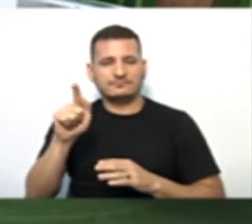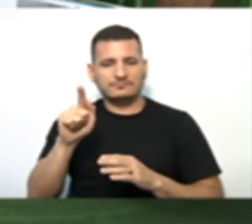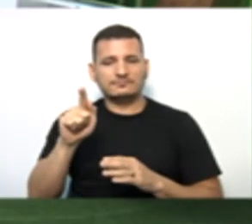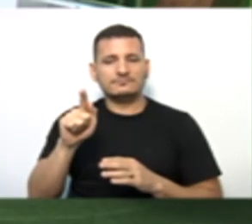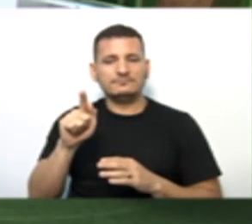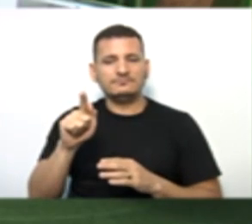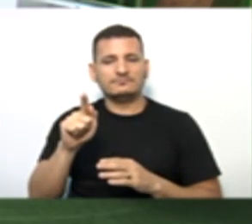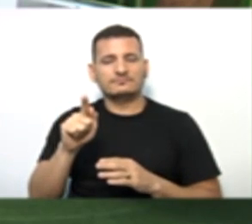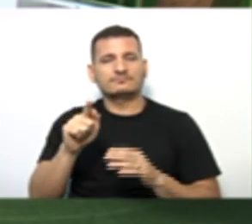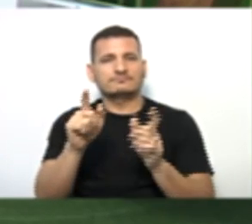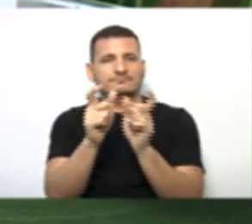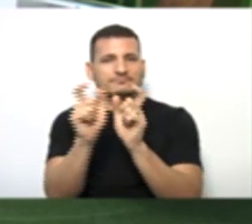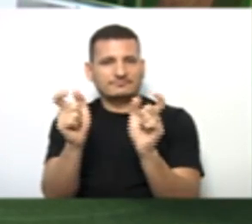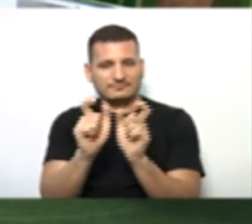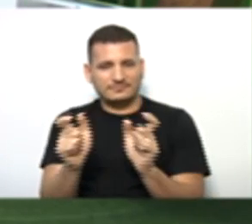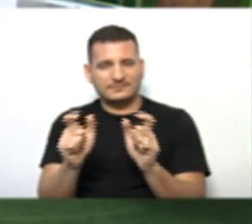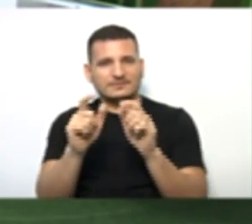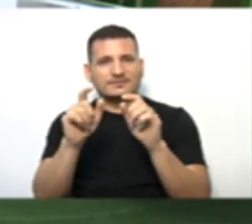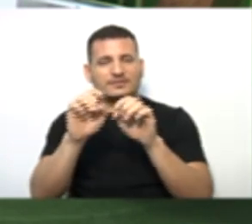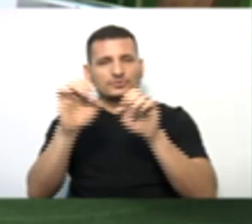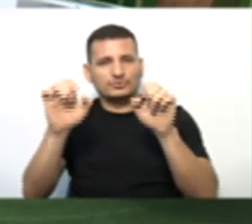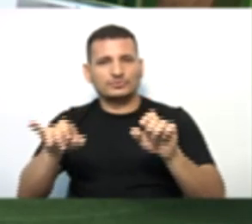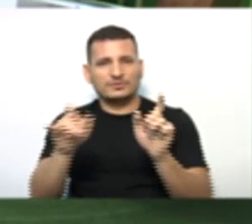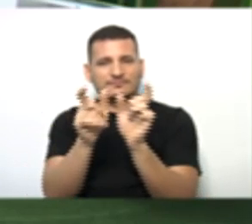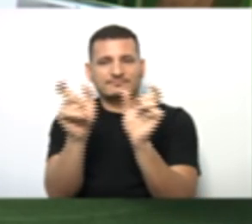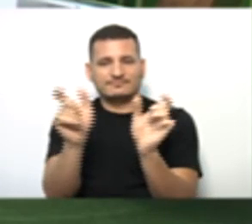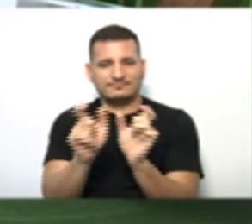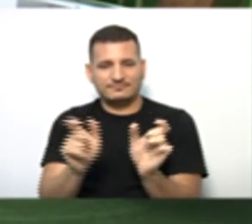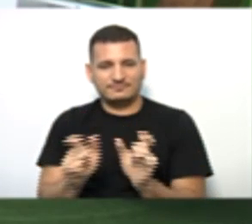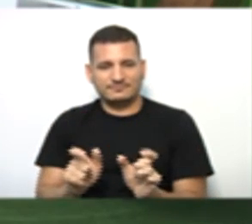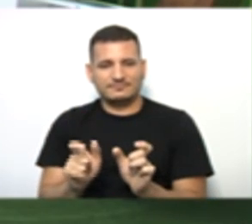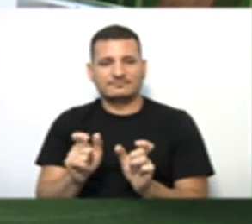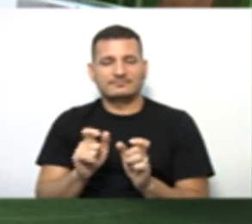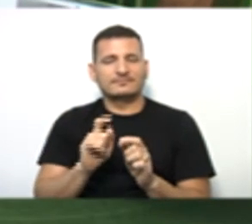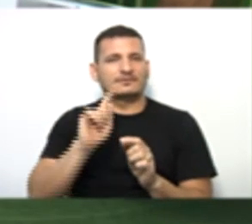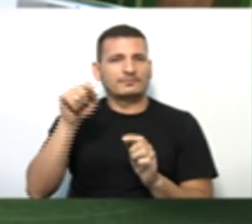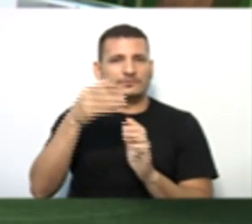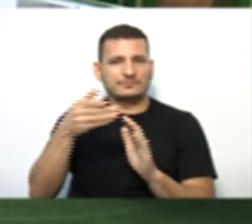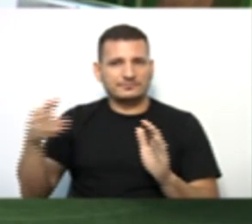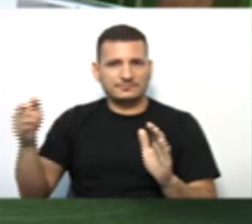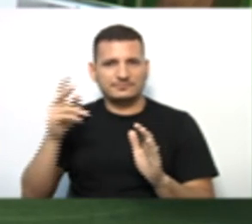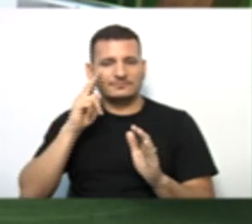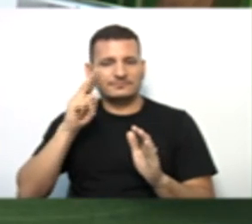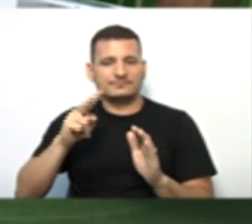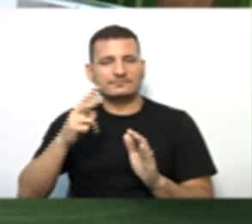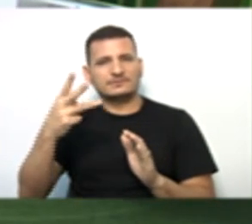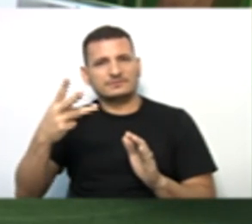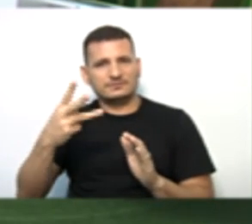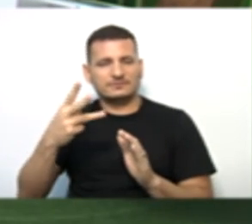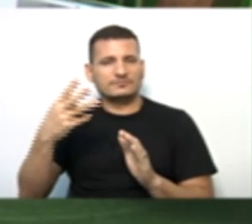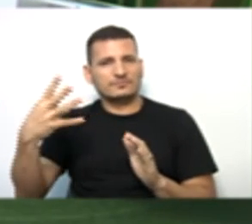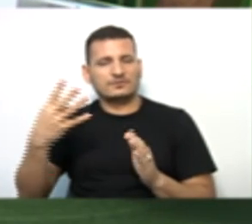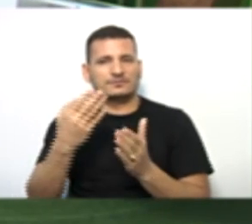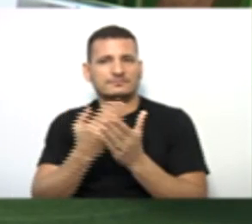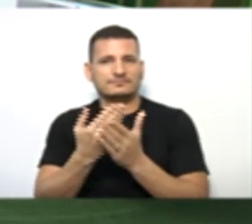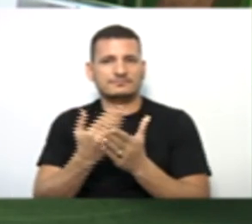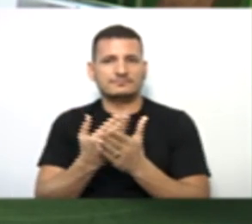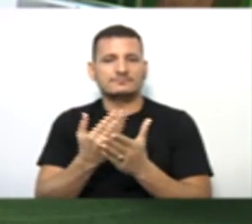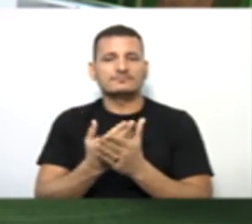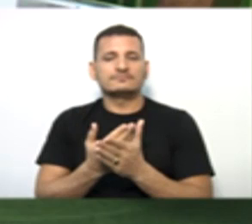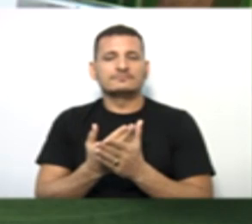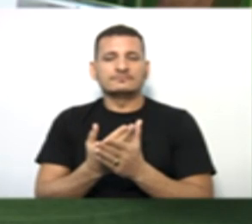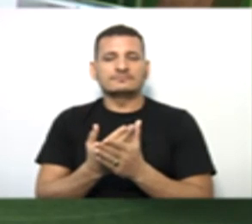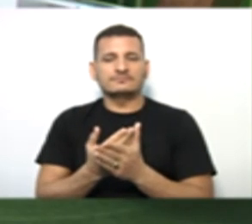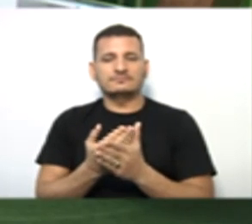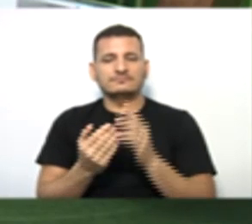já usou estruturas que a gente vai ver. Que a gente vai ver um pouco mais pra frente na terceira, quarta aula, né, professor? Que